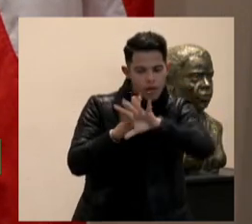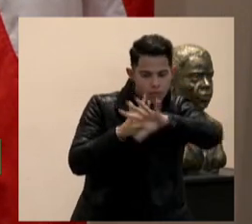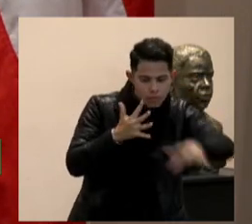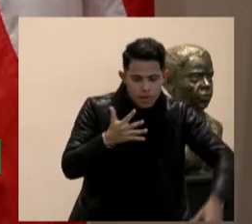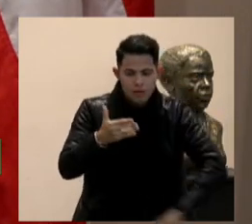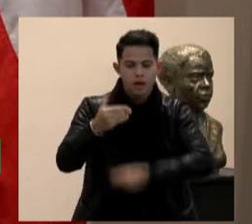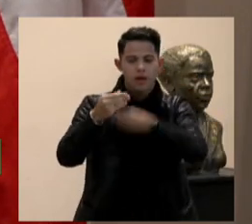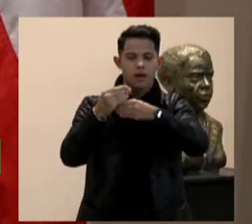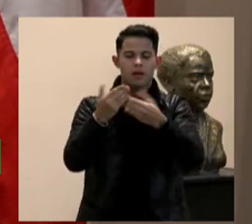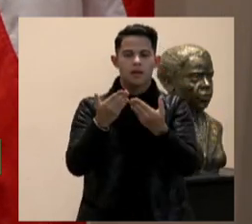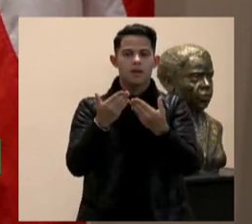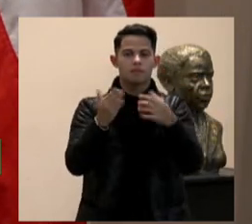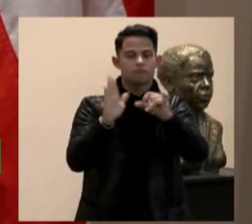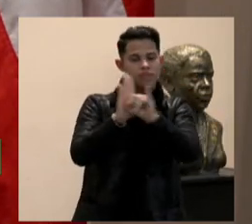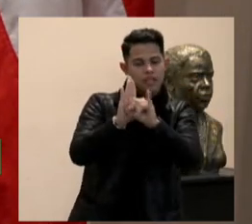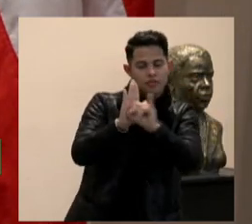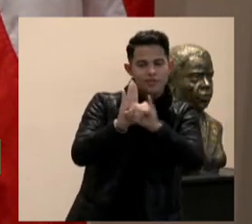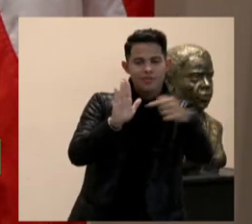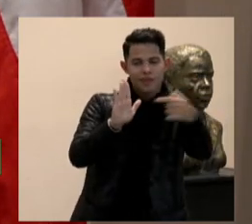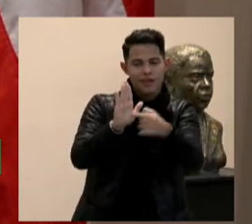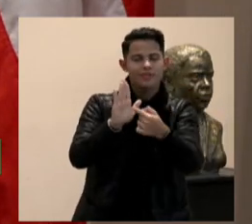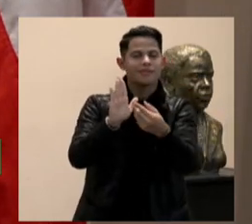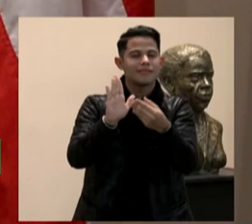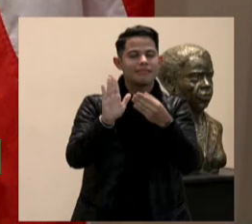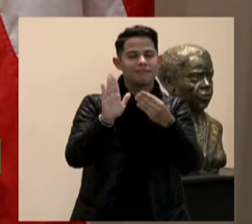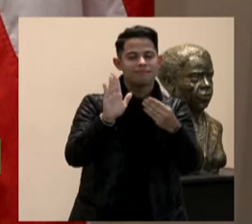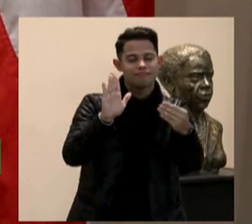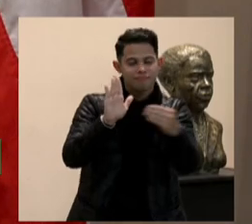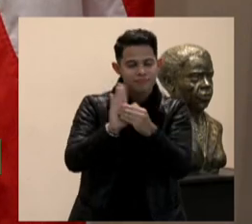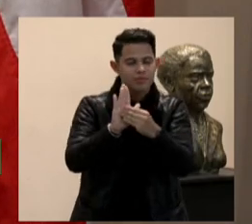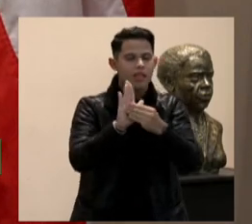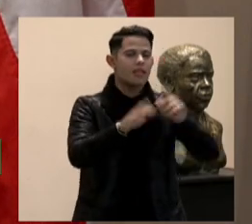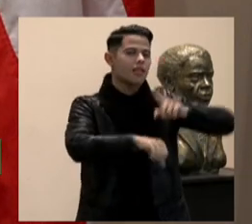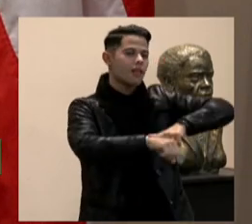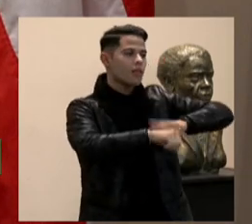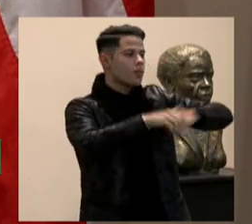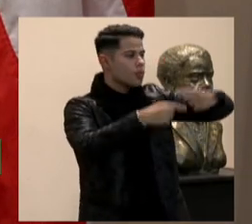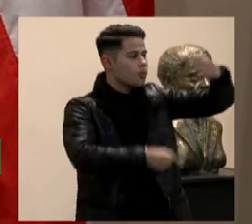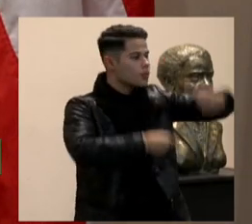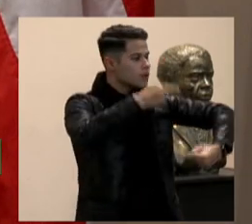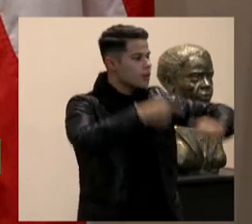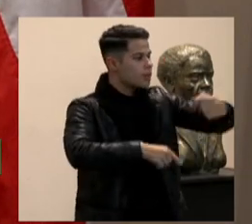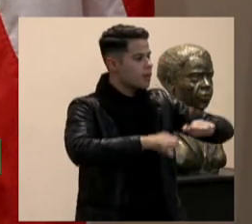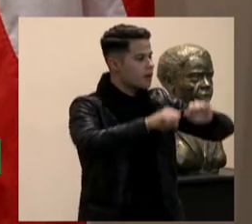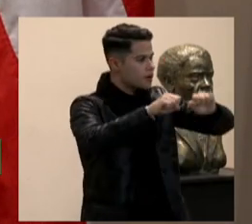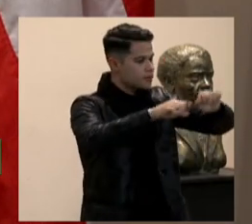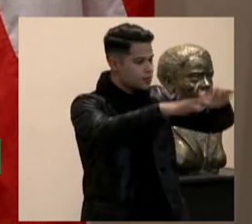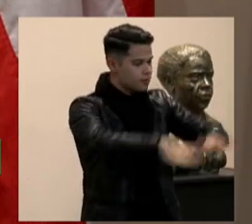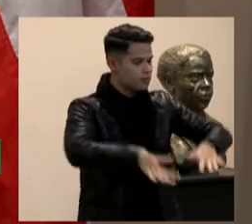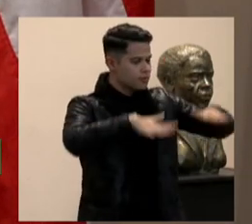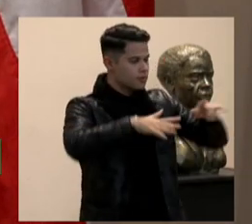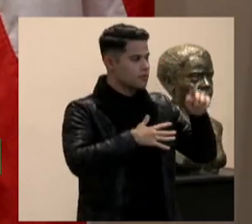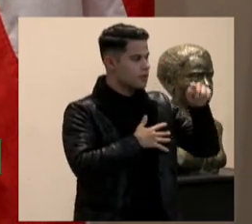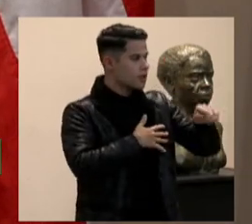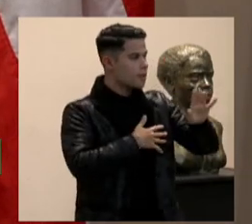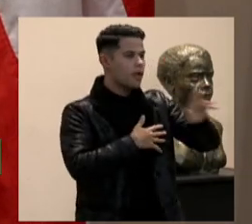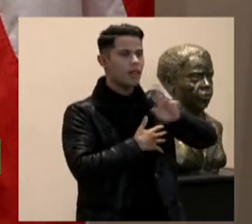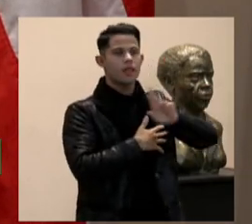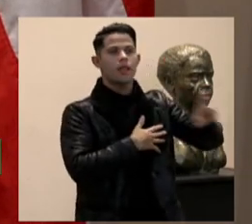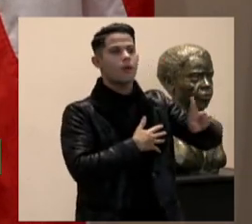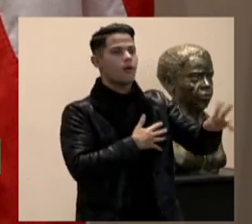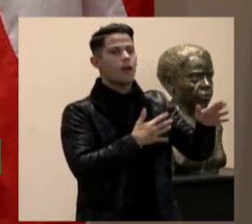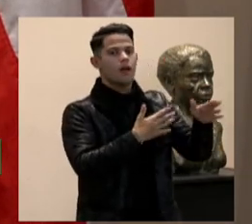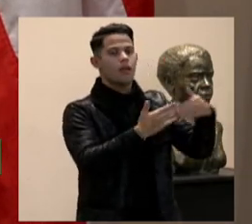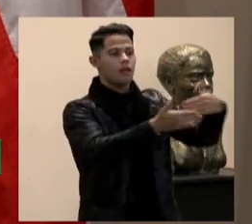identitária, ela apareceu com muita força no debate da plenária, e isso não é à toa, né?